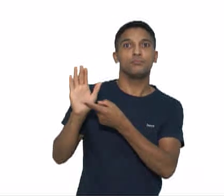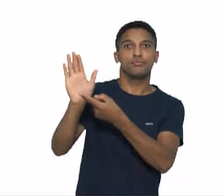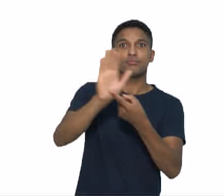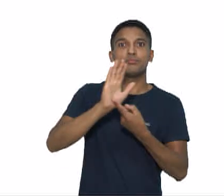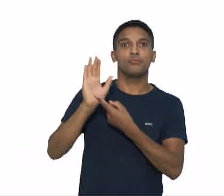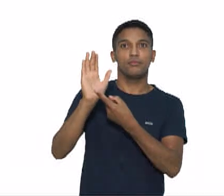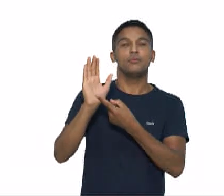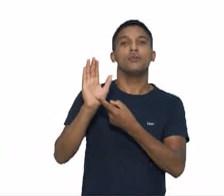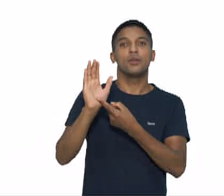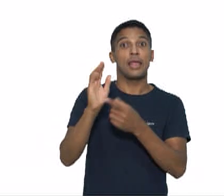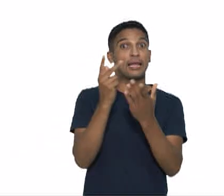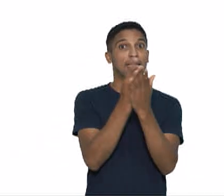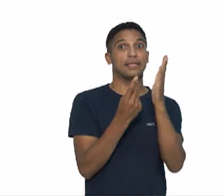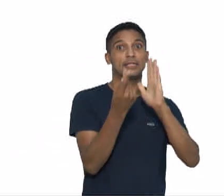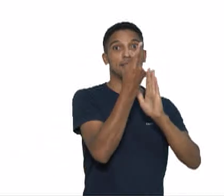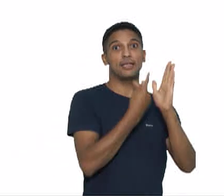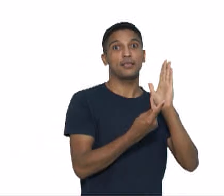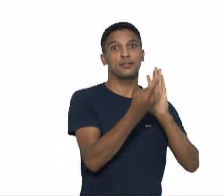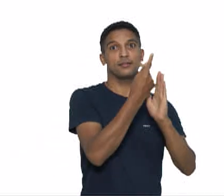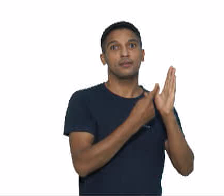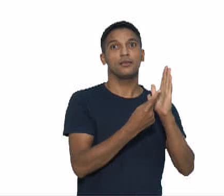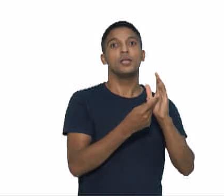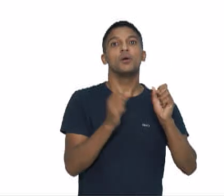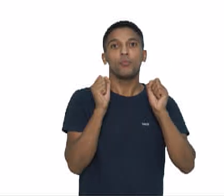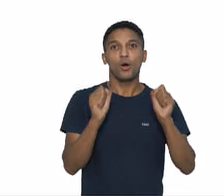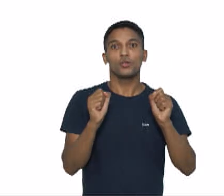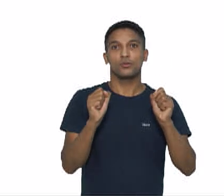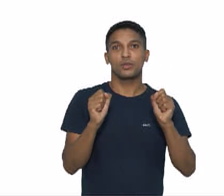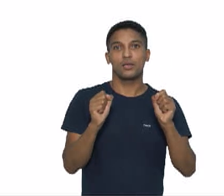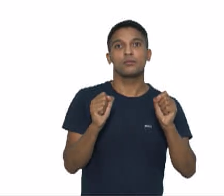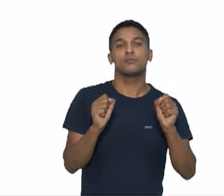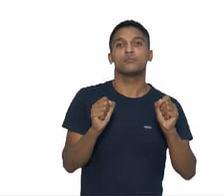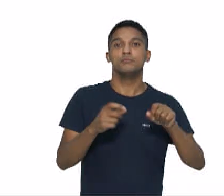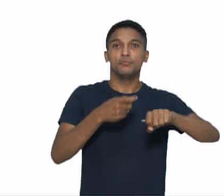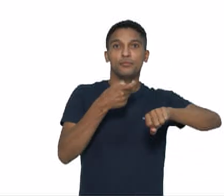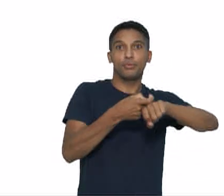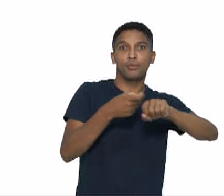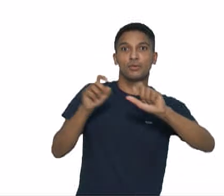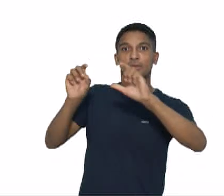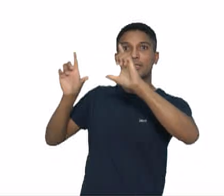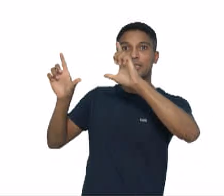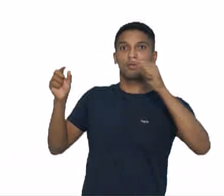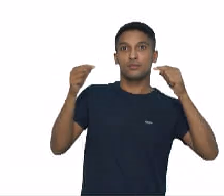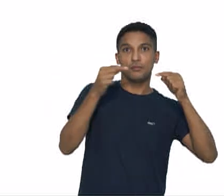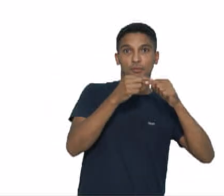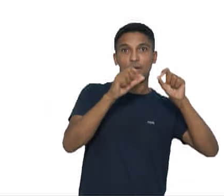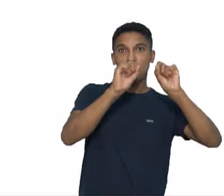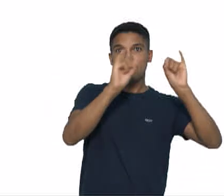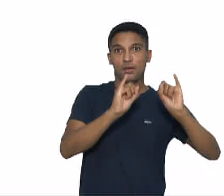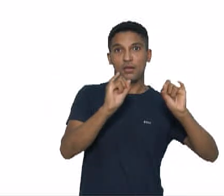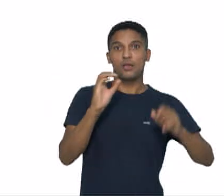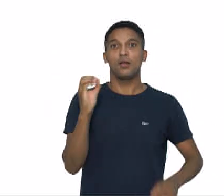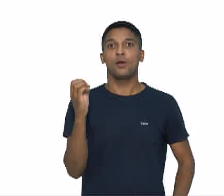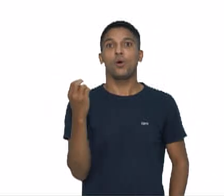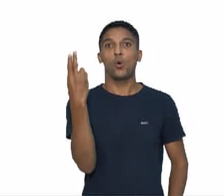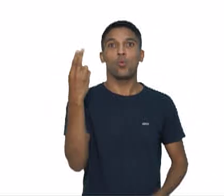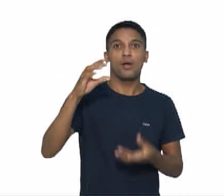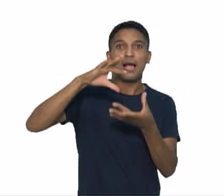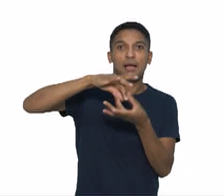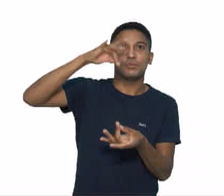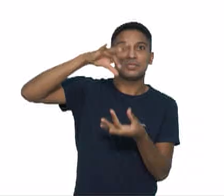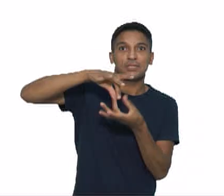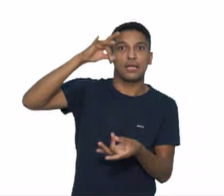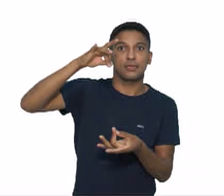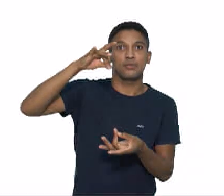feitas através do desenho podem ser figurativas ou abstratas, de acordo com a cultura de cada